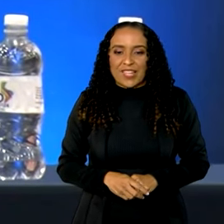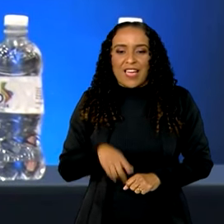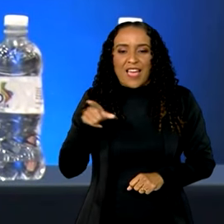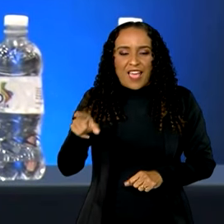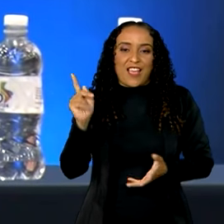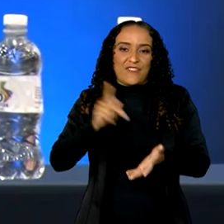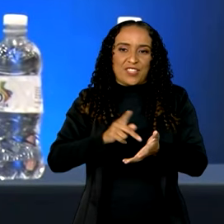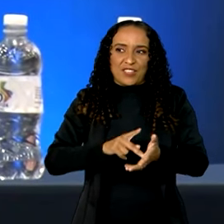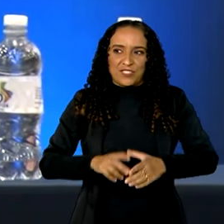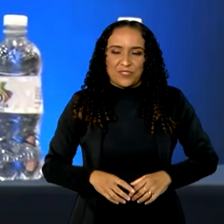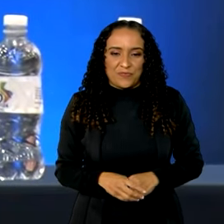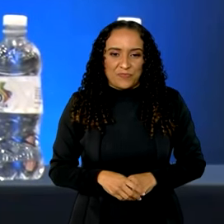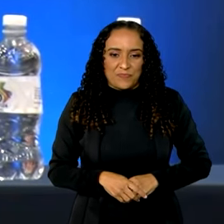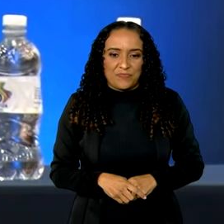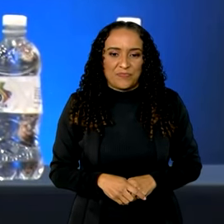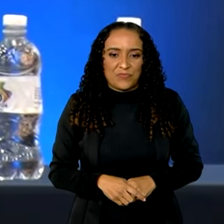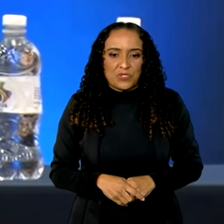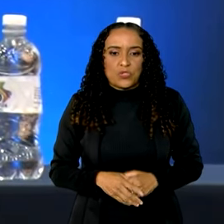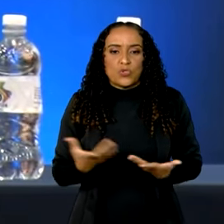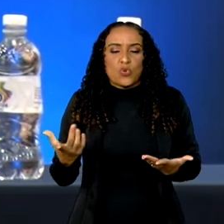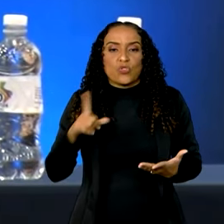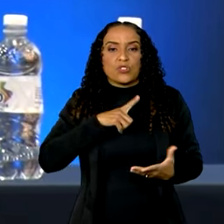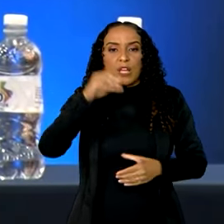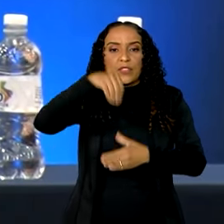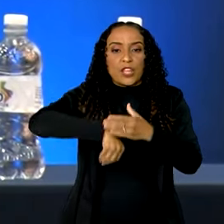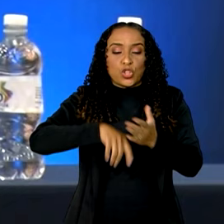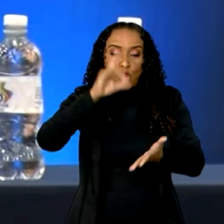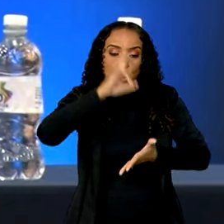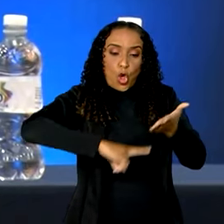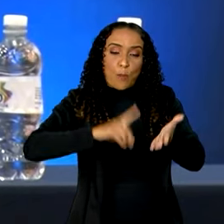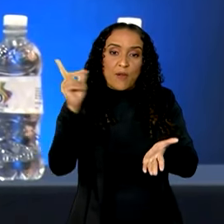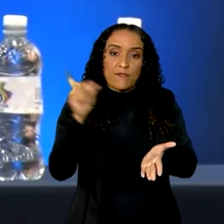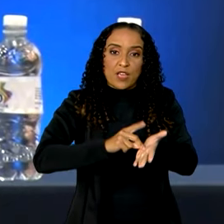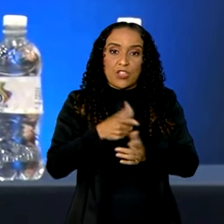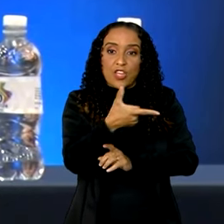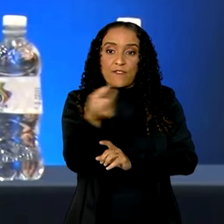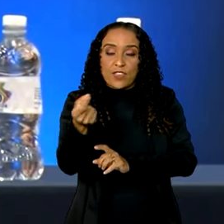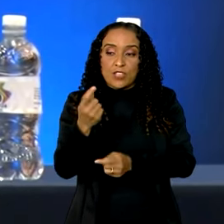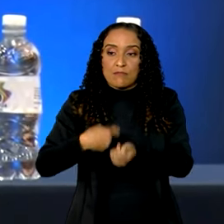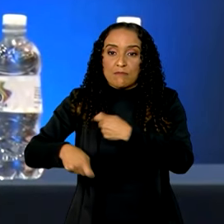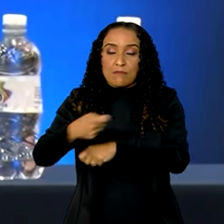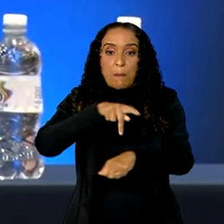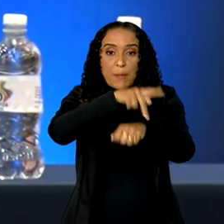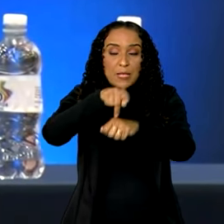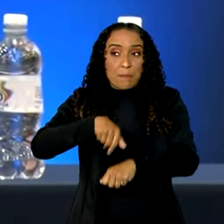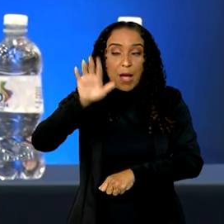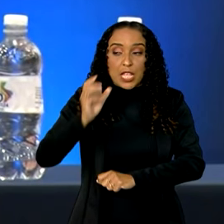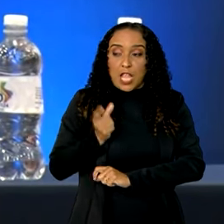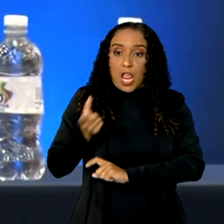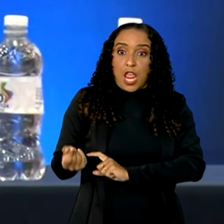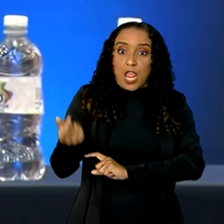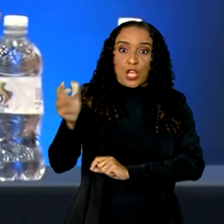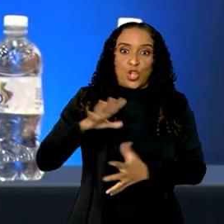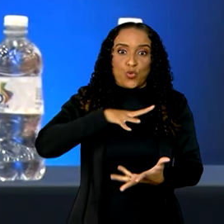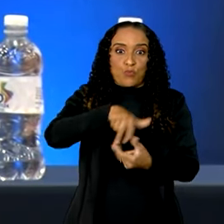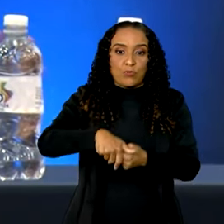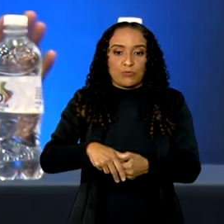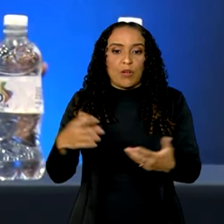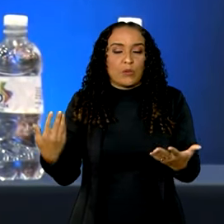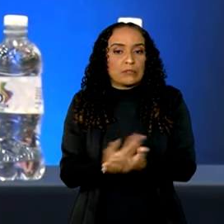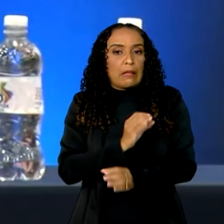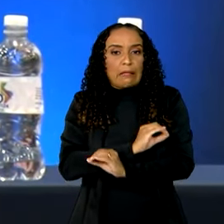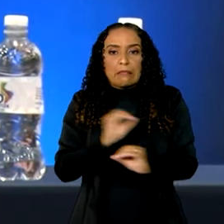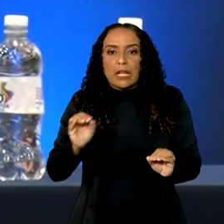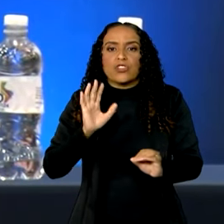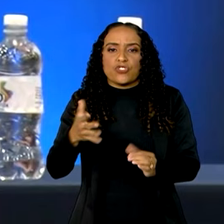Essa que é a verdade. Hoje ela consta num documento oficial das 20 nações mais ricas do mundo. Se não acontecer mais nada,